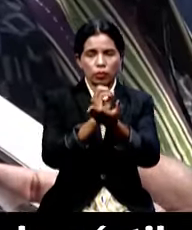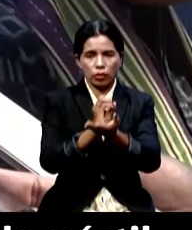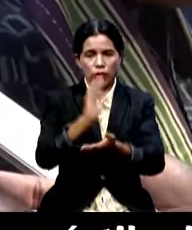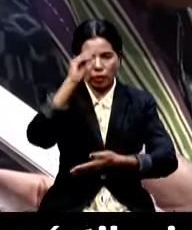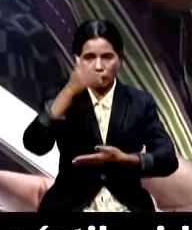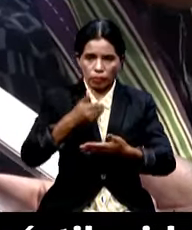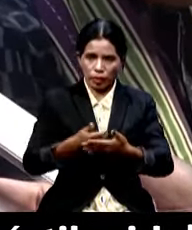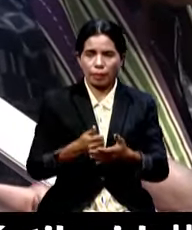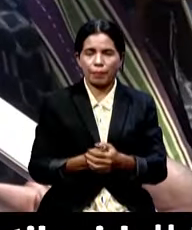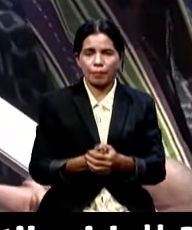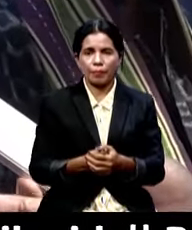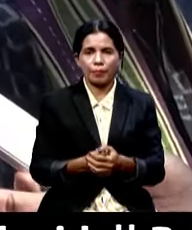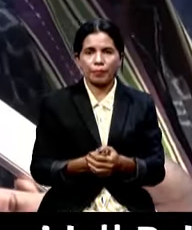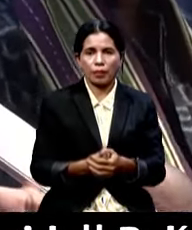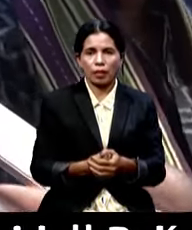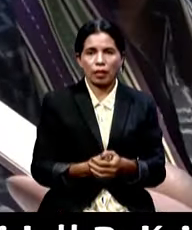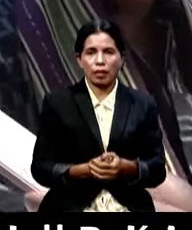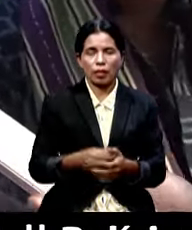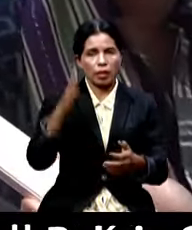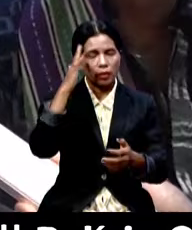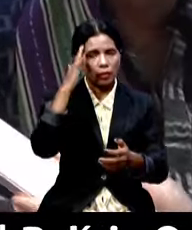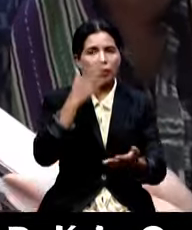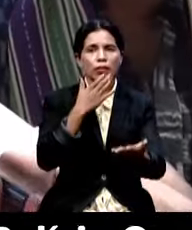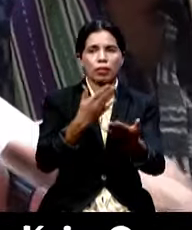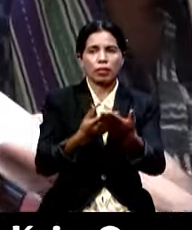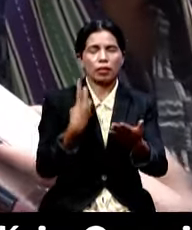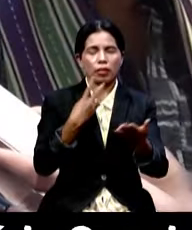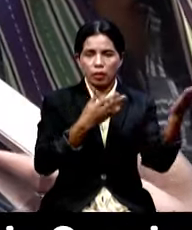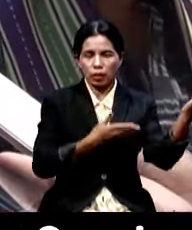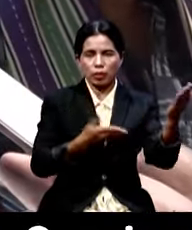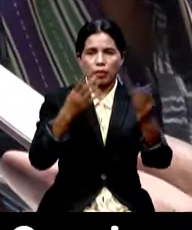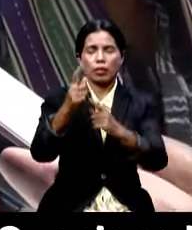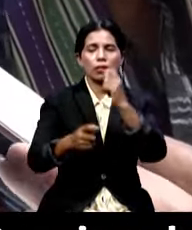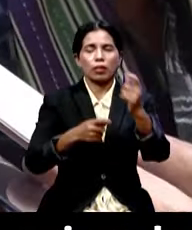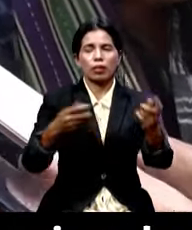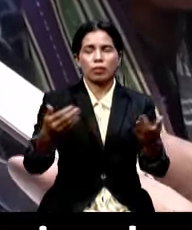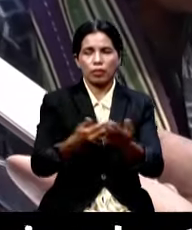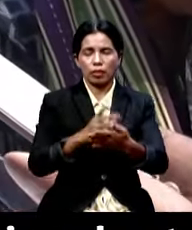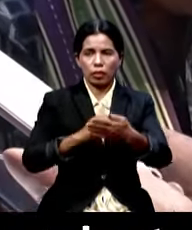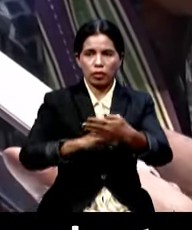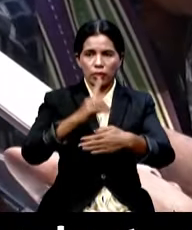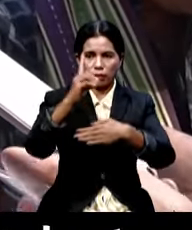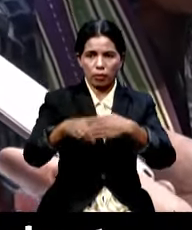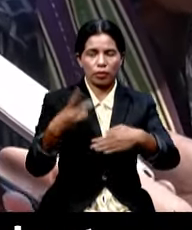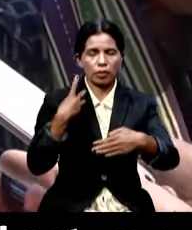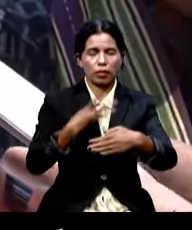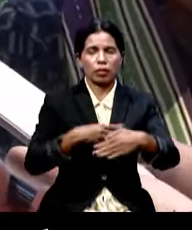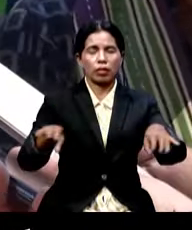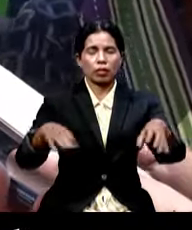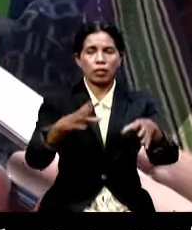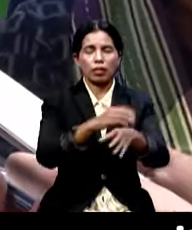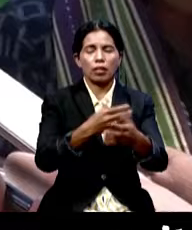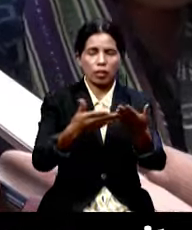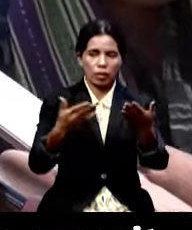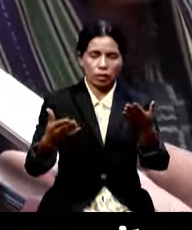dia tambah ita tama teknologia de kfun atu desenvolve ita ne recursos naturais